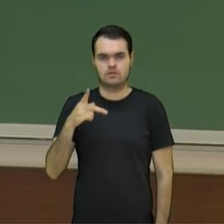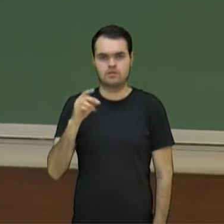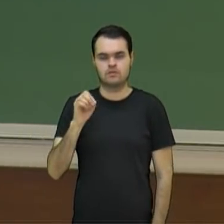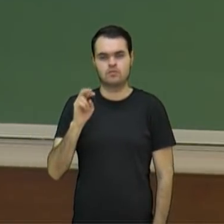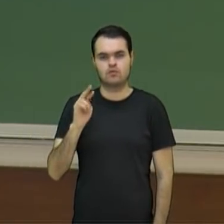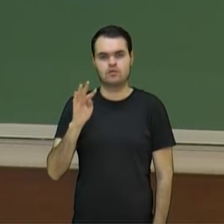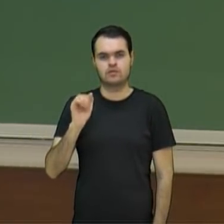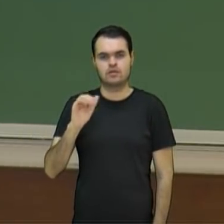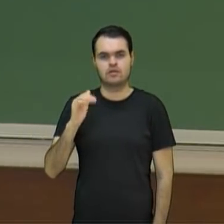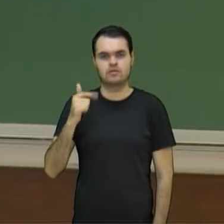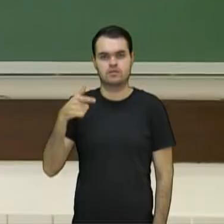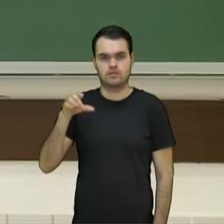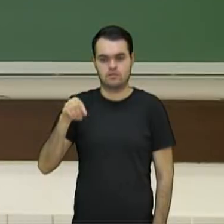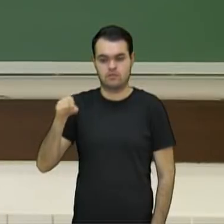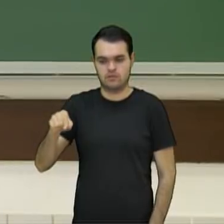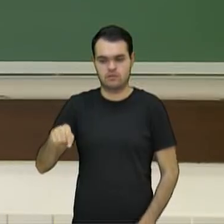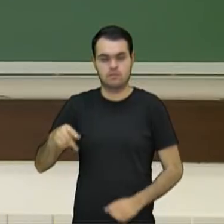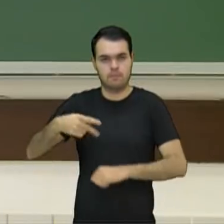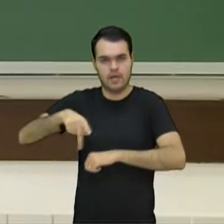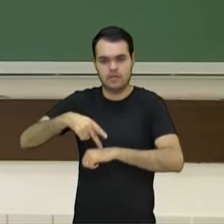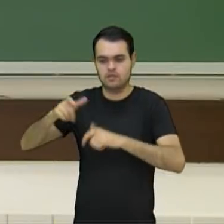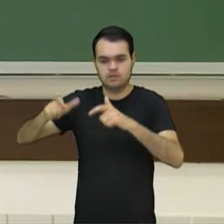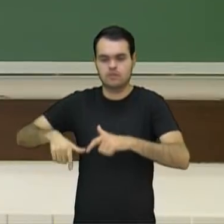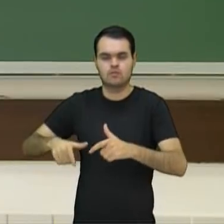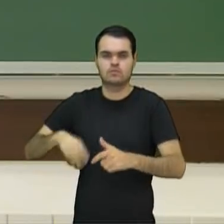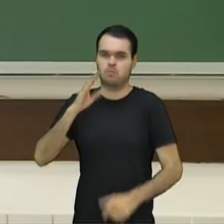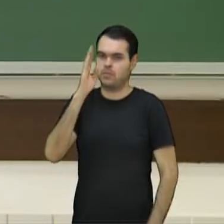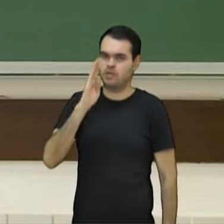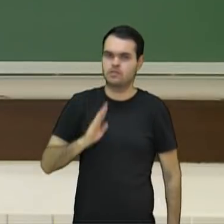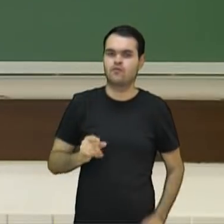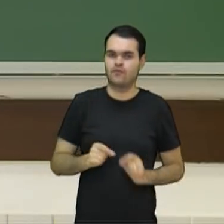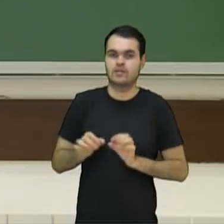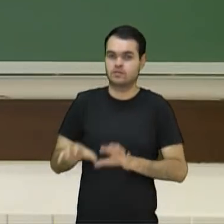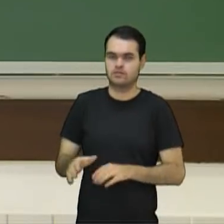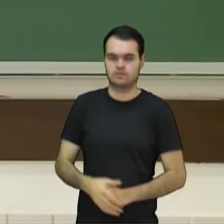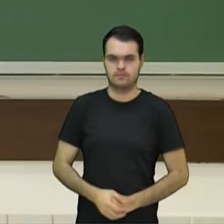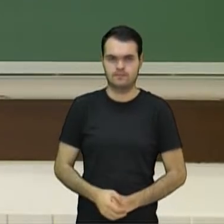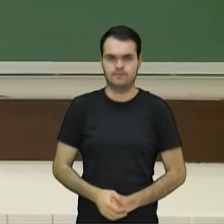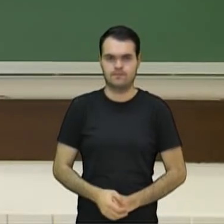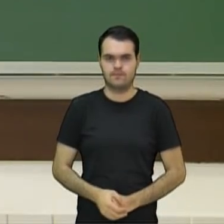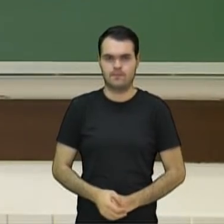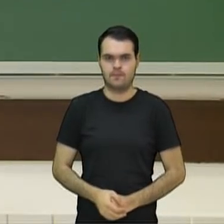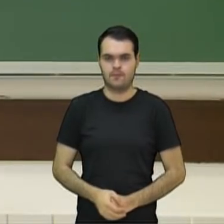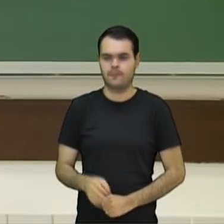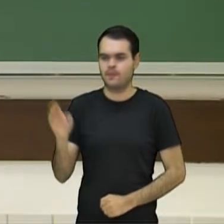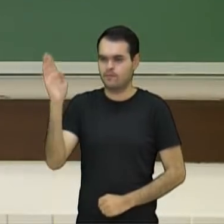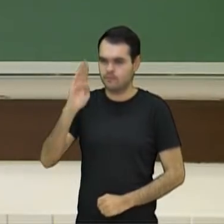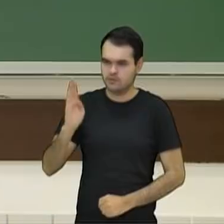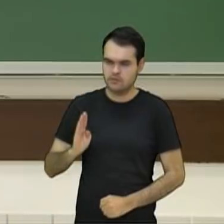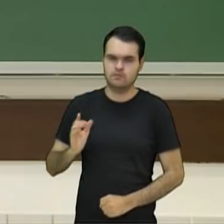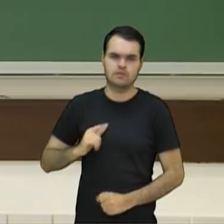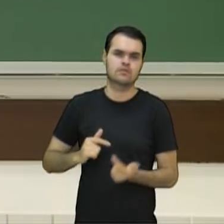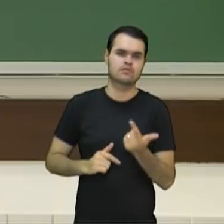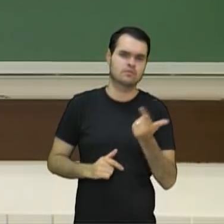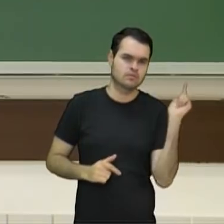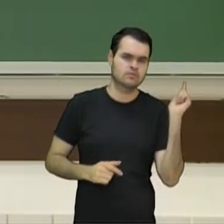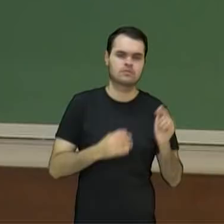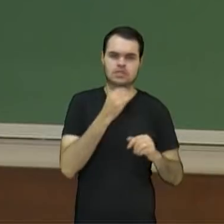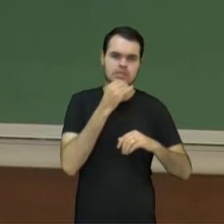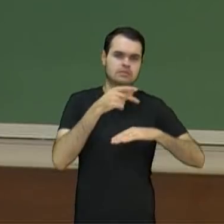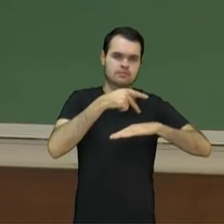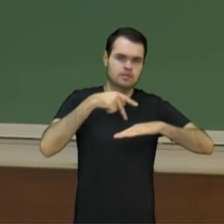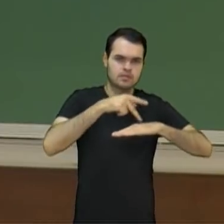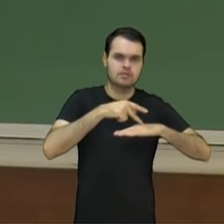esse sistema é desenvolvido é o próprio Brasil. Além do Brasil, nós poderíamos também dar como exemplo